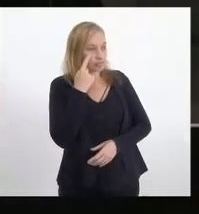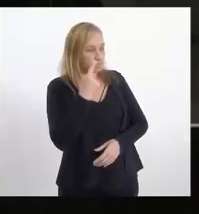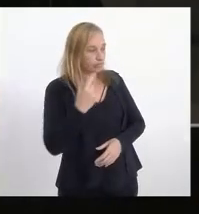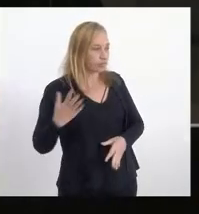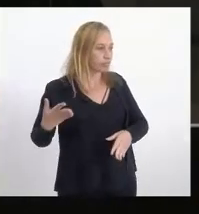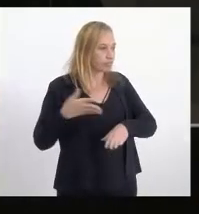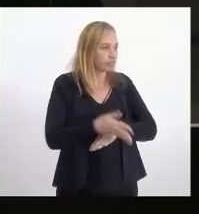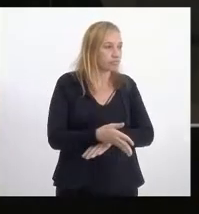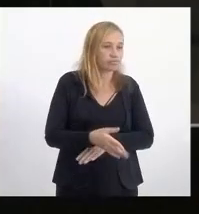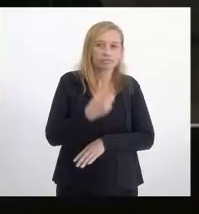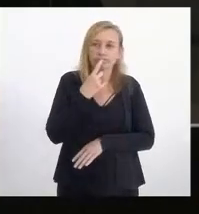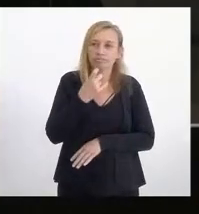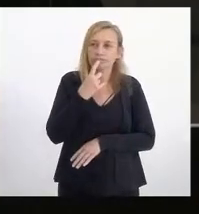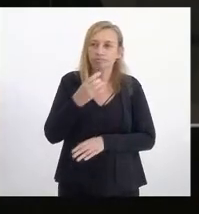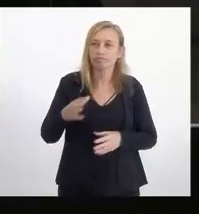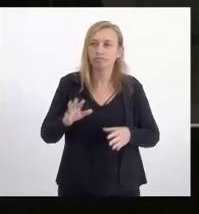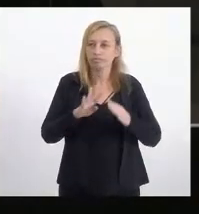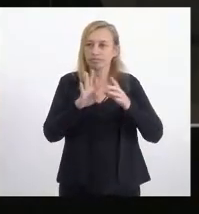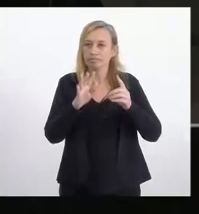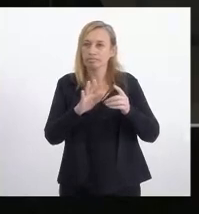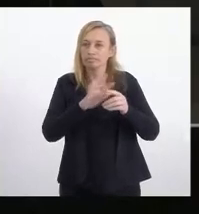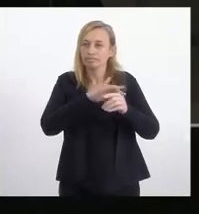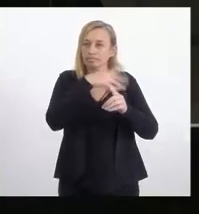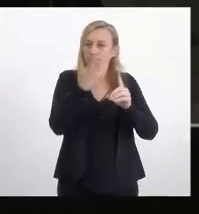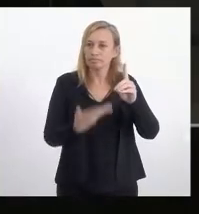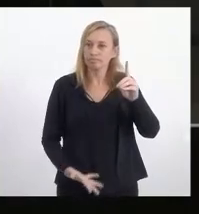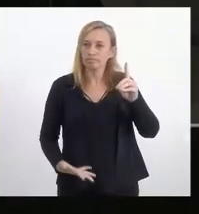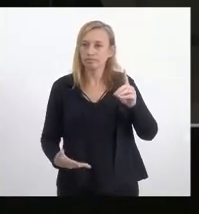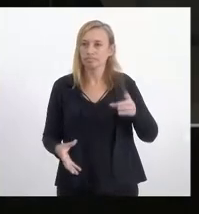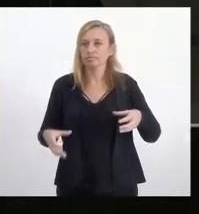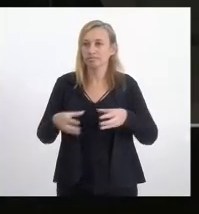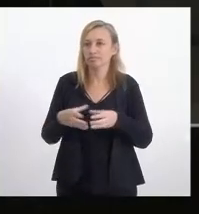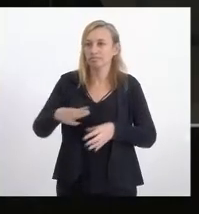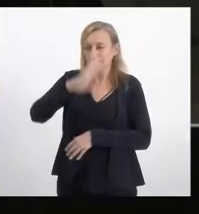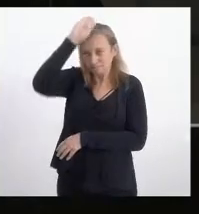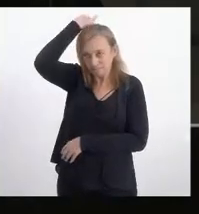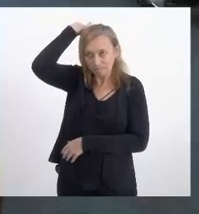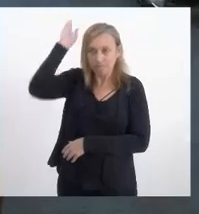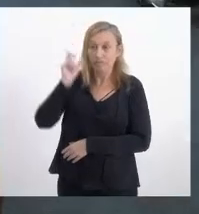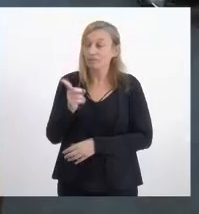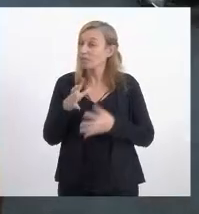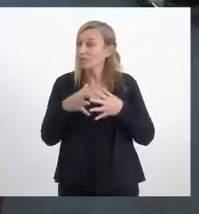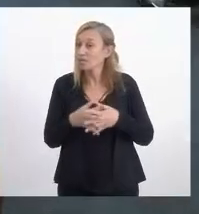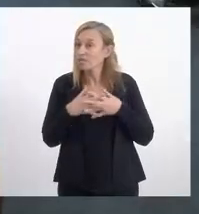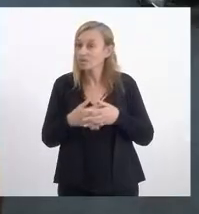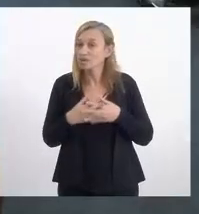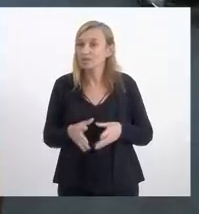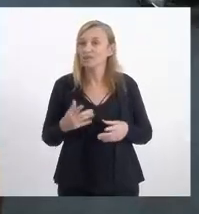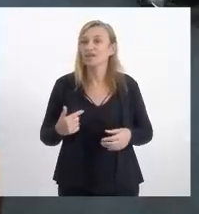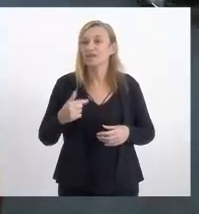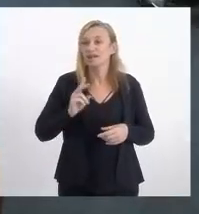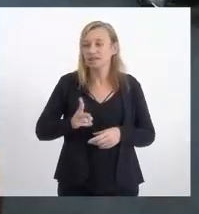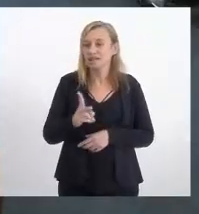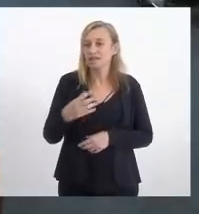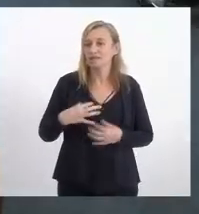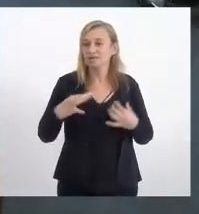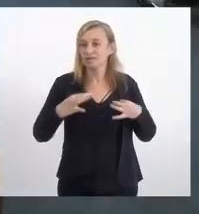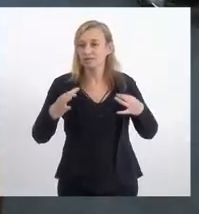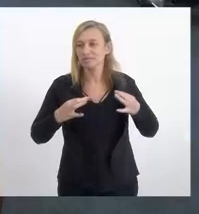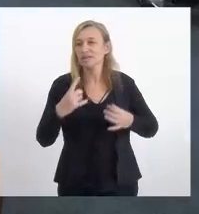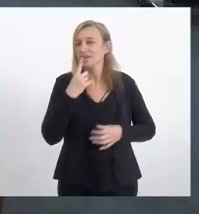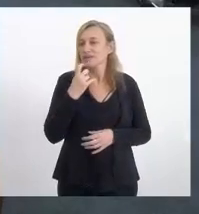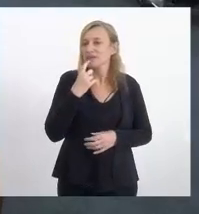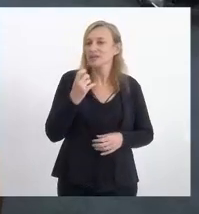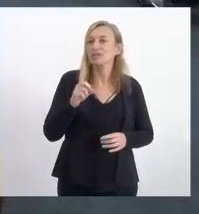de vermelho em homenagem ao Corpo de Bombeiros não pode me confundir porque volta e meia Eu visto o vermelho quando tem